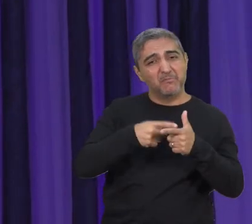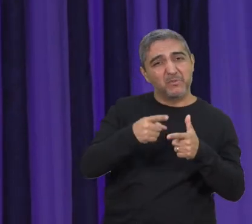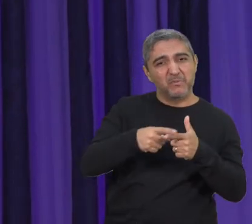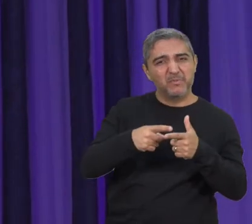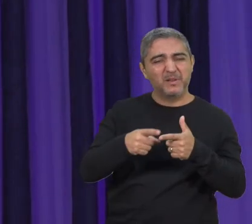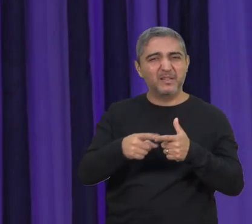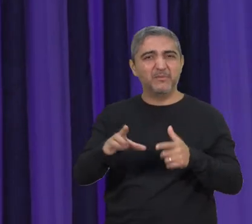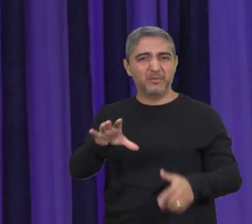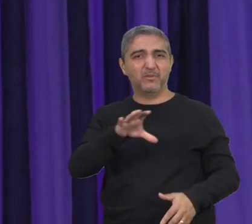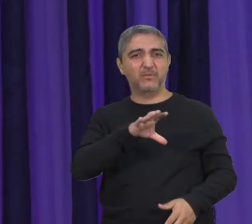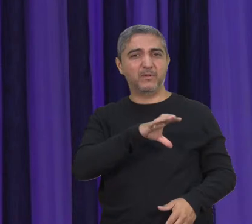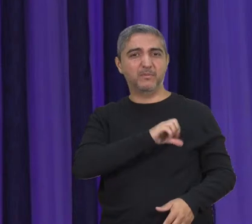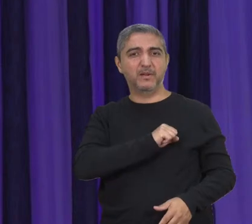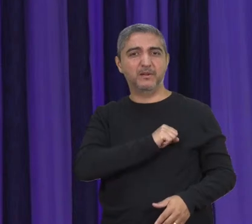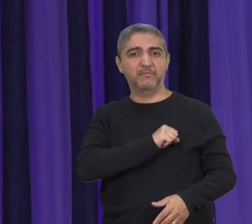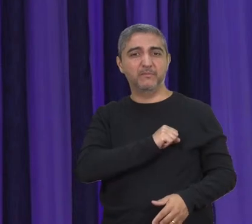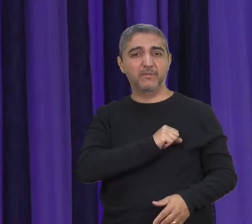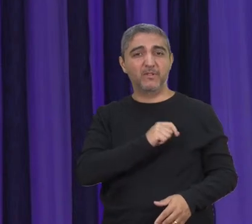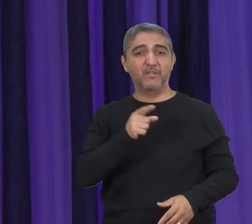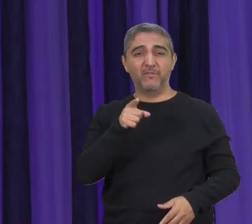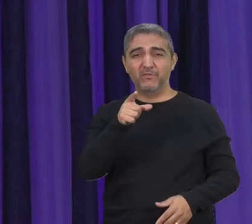Nós temos alguma coisa contra amar?